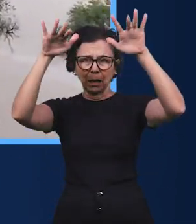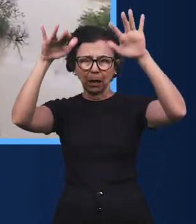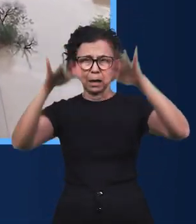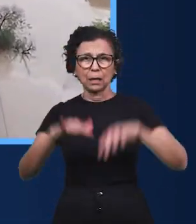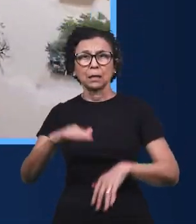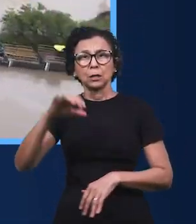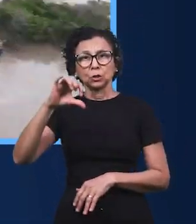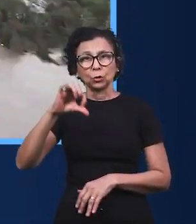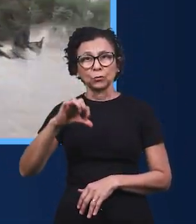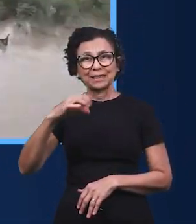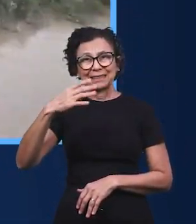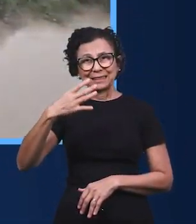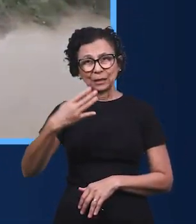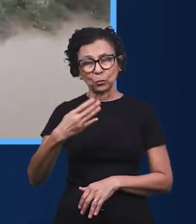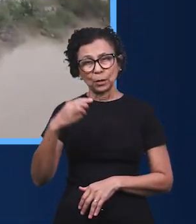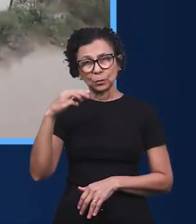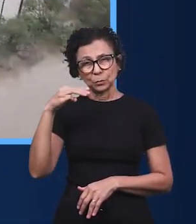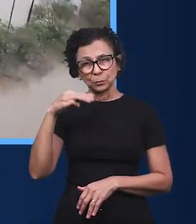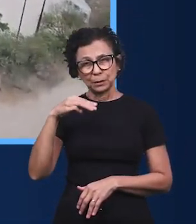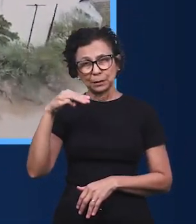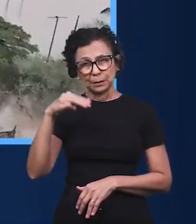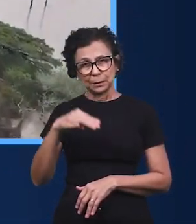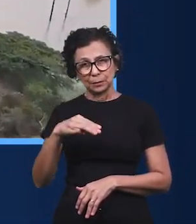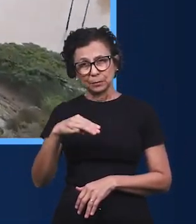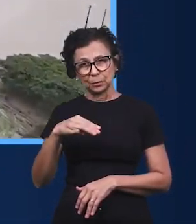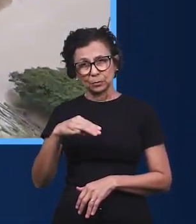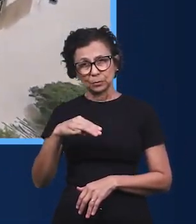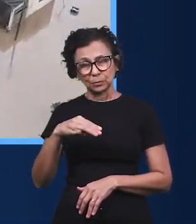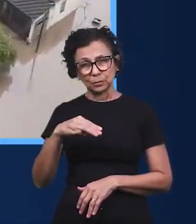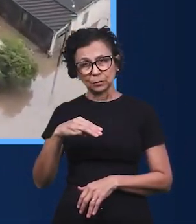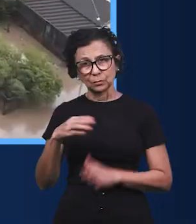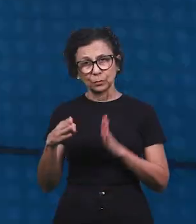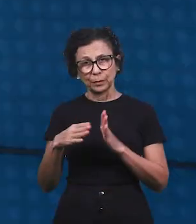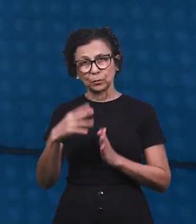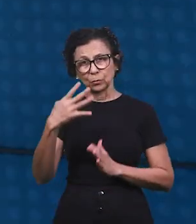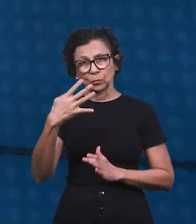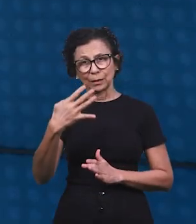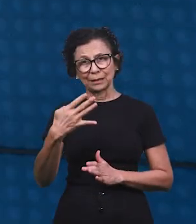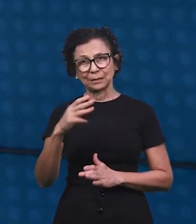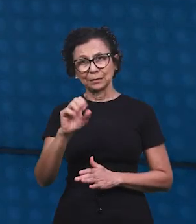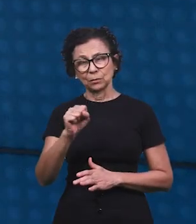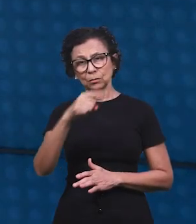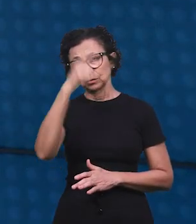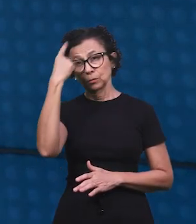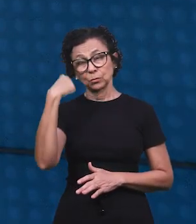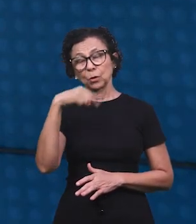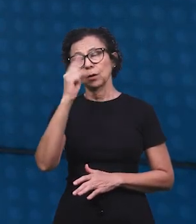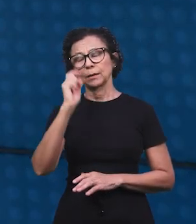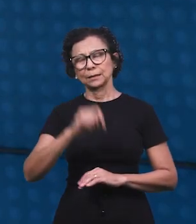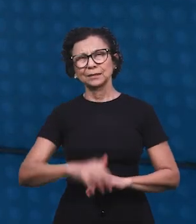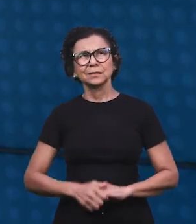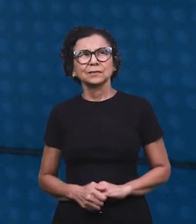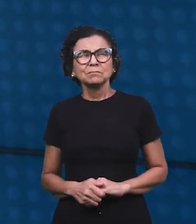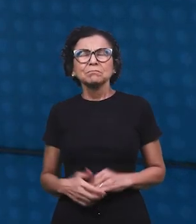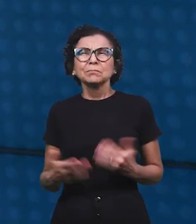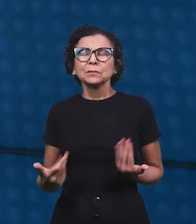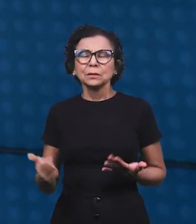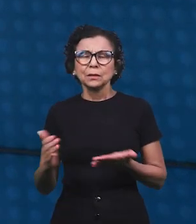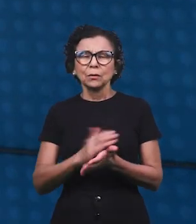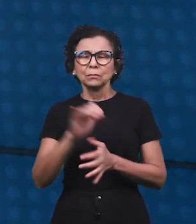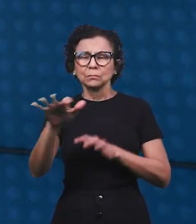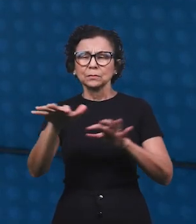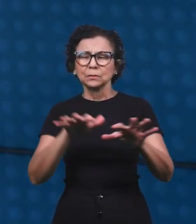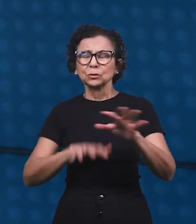194 milímetros em 48 horas. Por que tem chovido mais que o previsto em